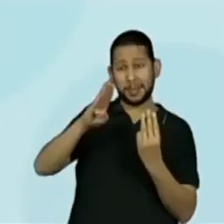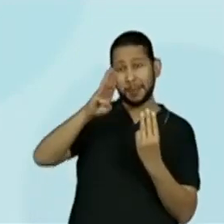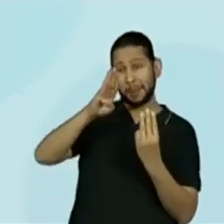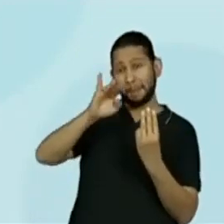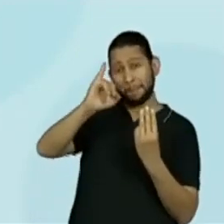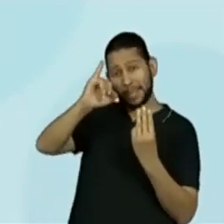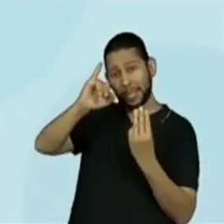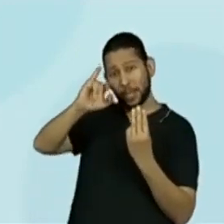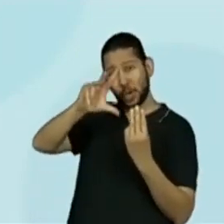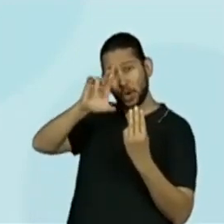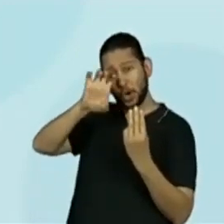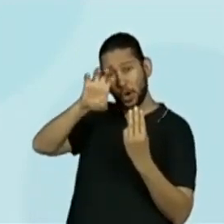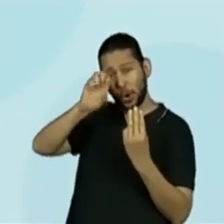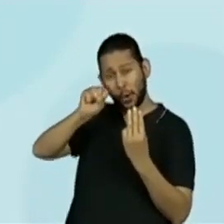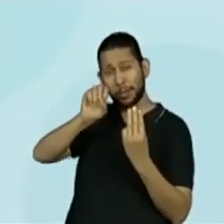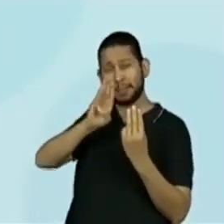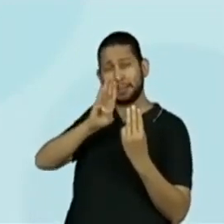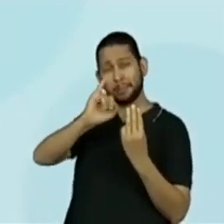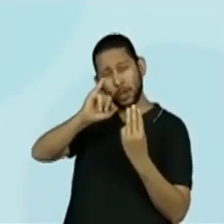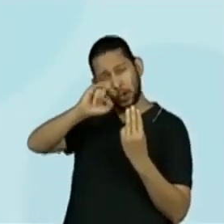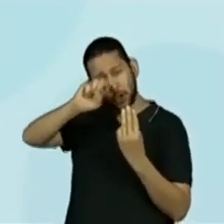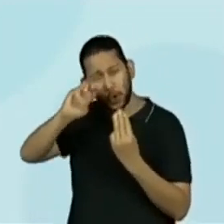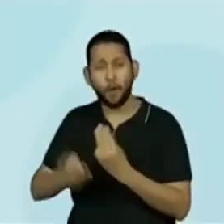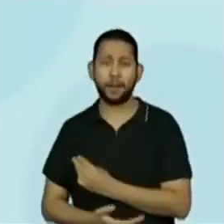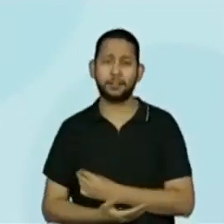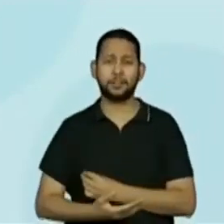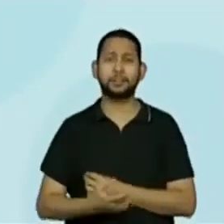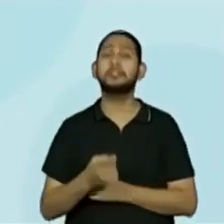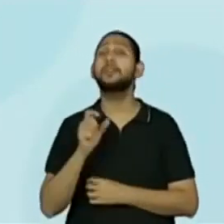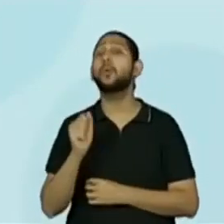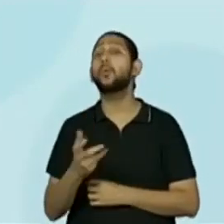aqui, ó, bilhões. É a minha classe